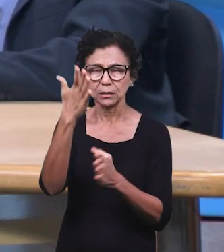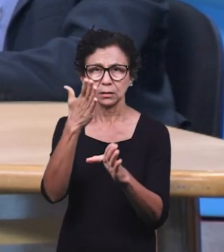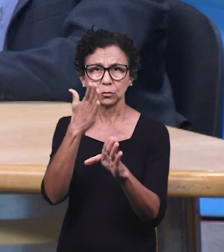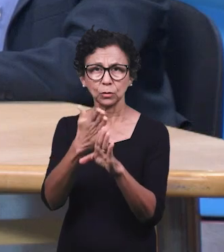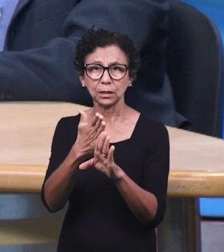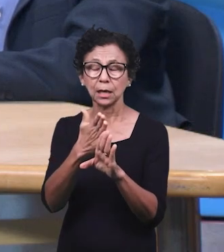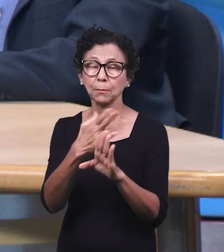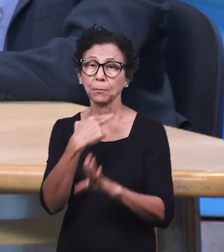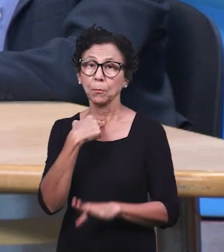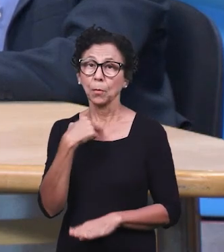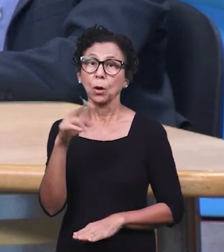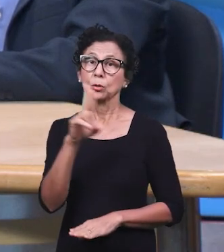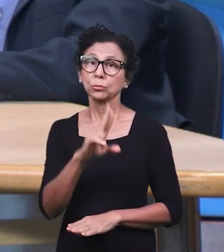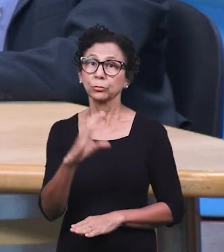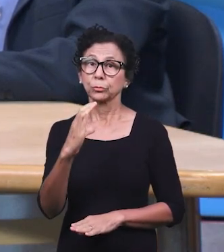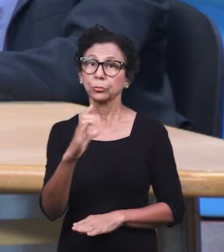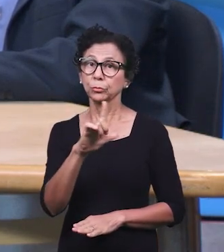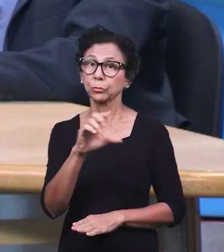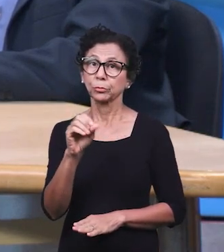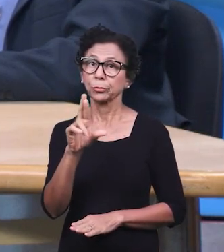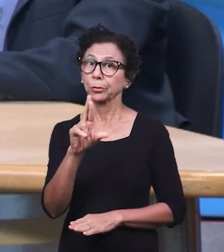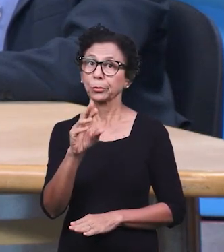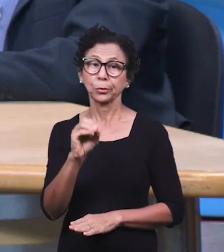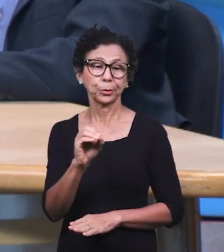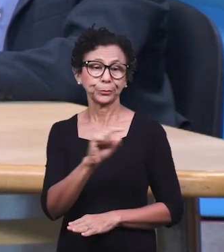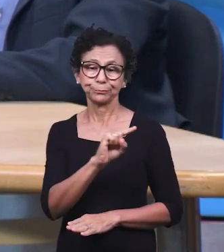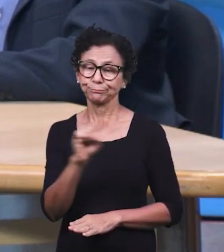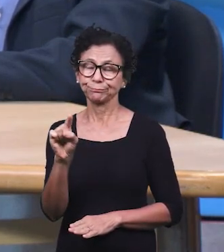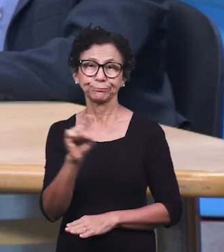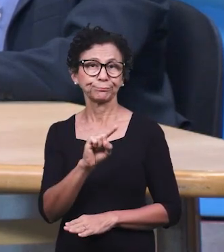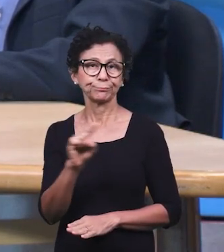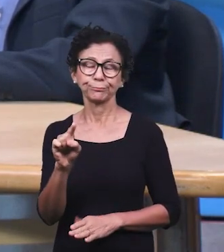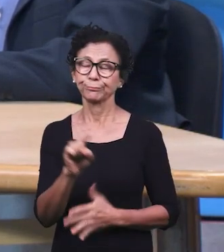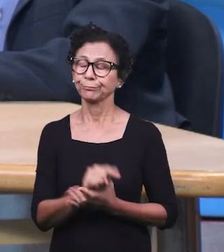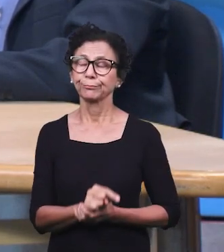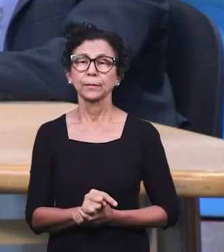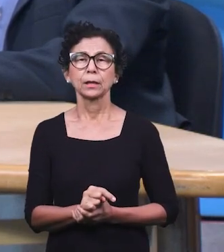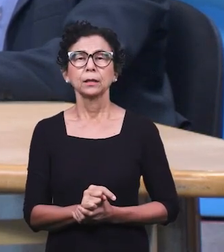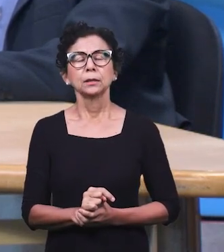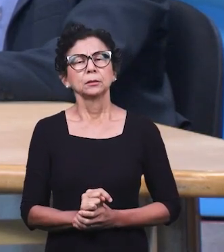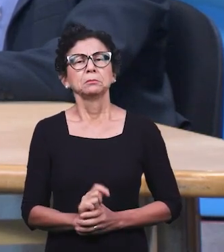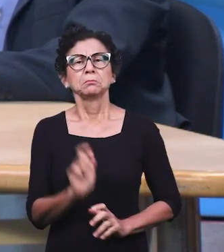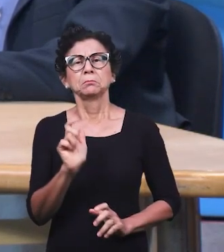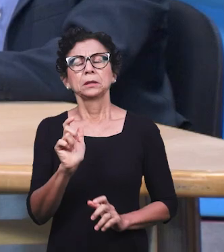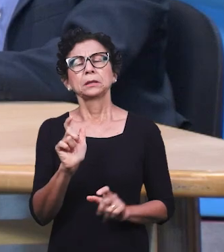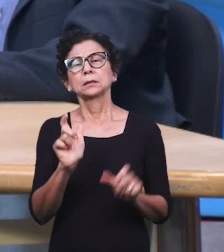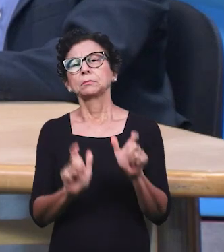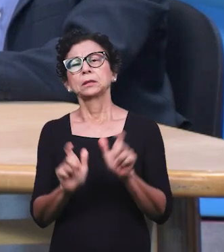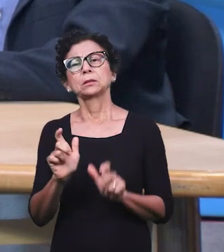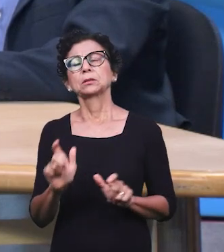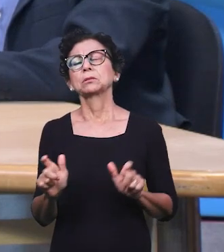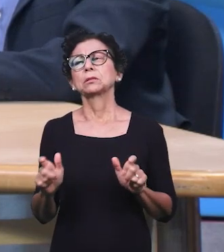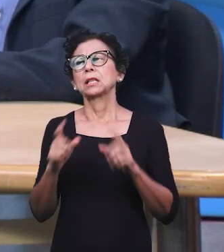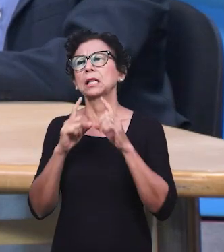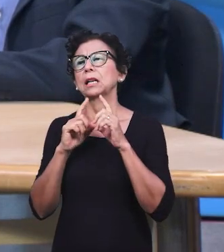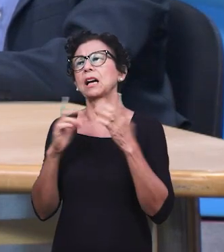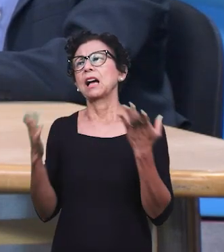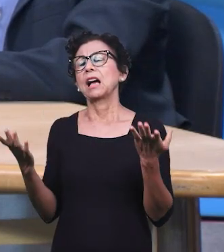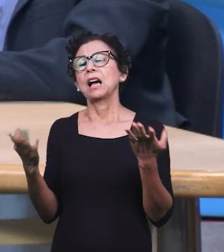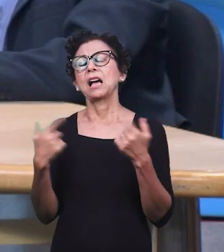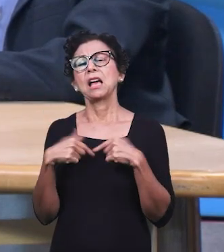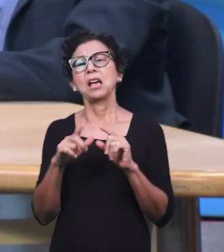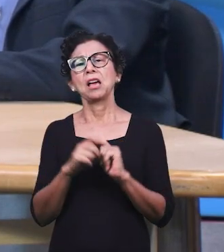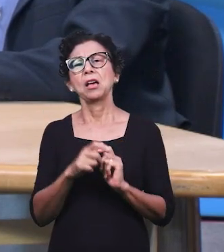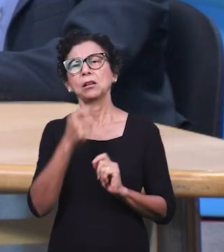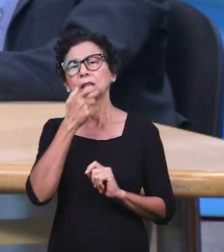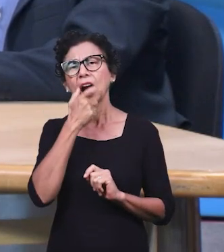o que a gente não pode usar é o hipoclorito, que é o famoso cloro, né? A gente tem muitos pacientes relatam que quando eu vou dormir